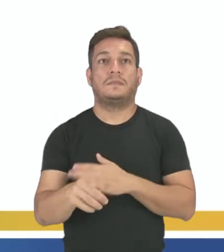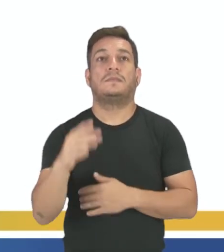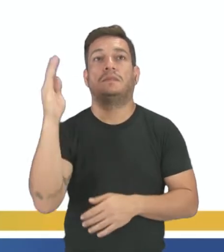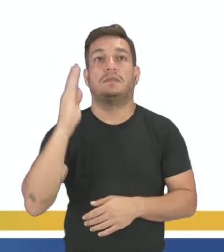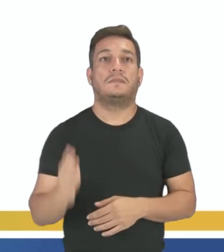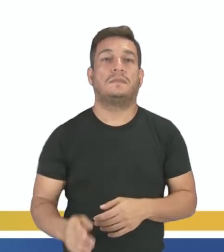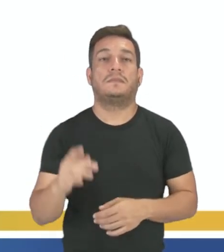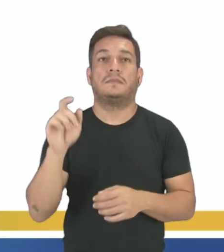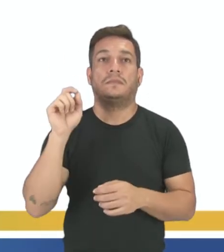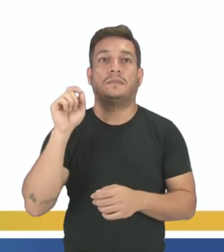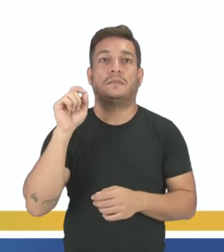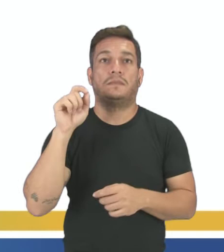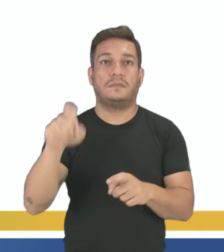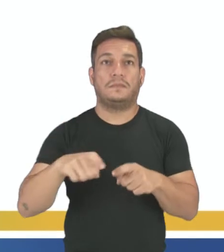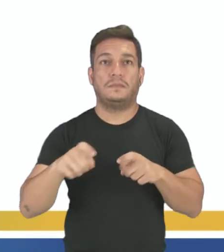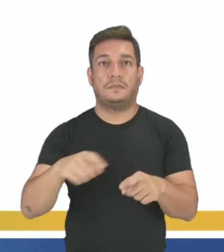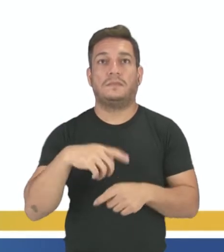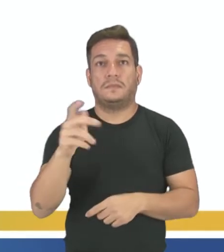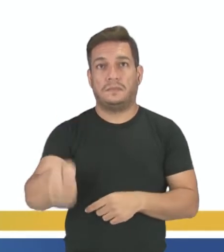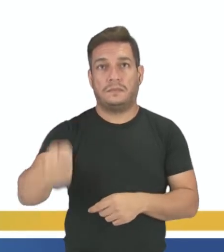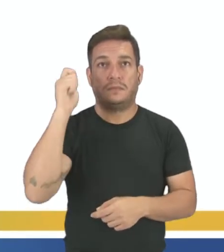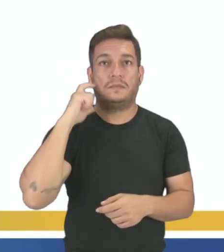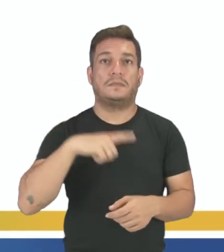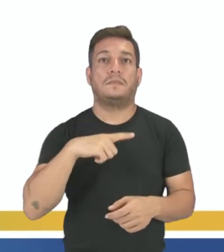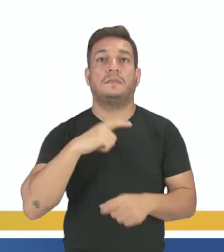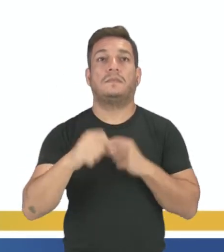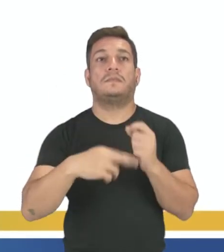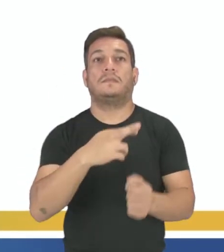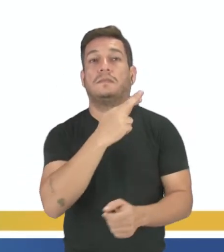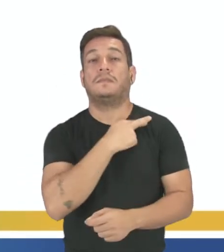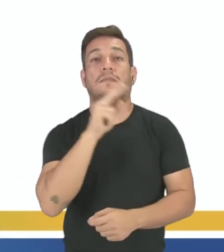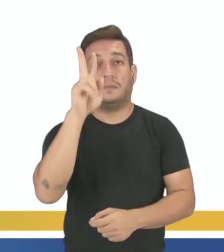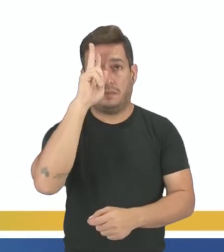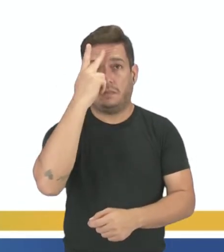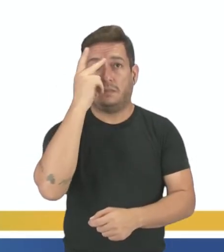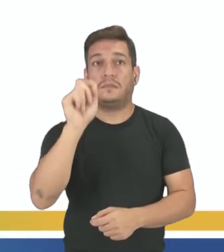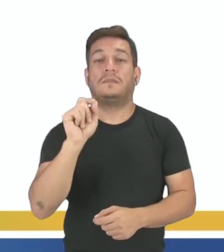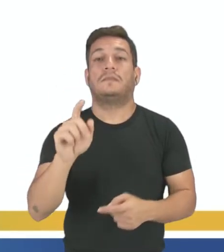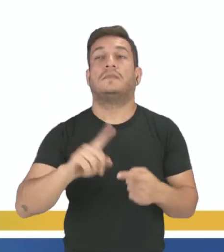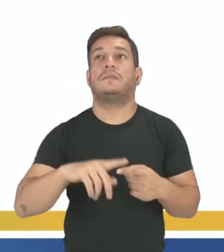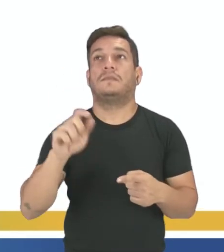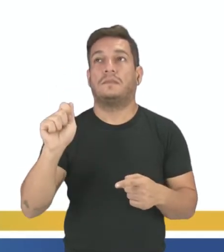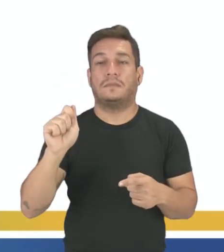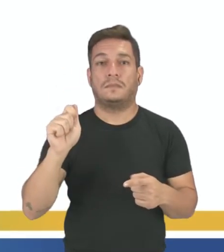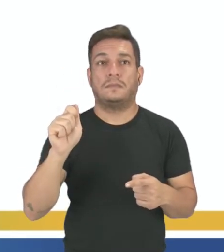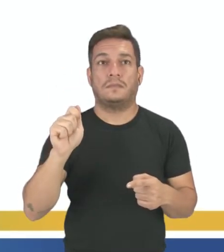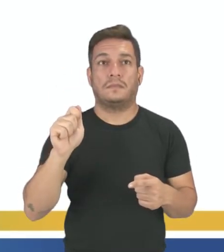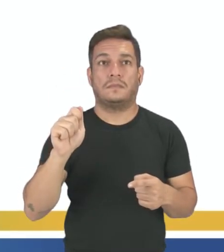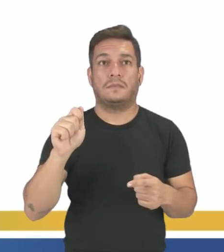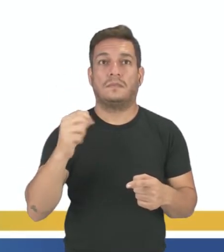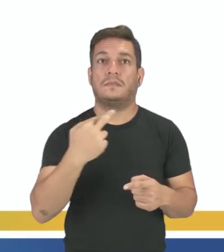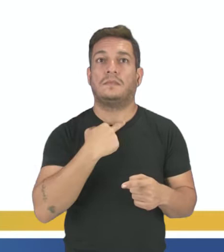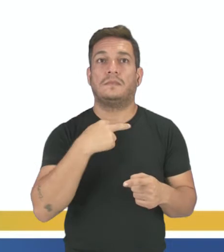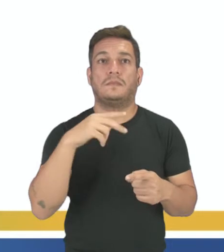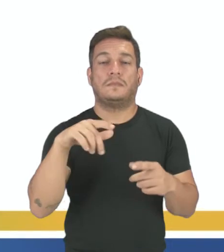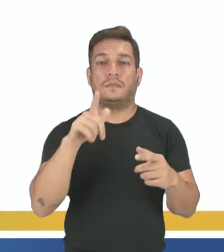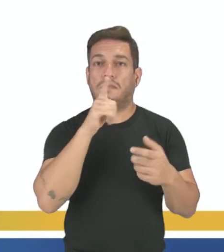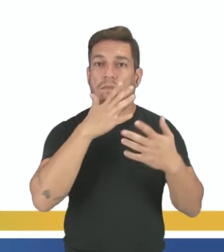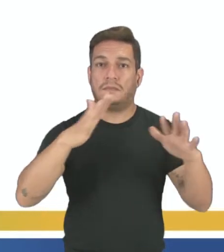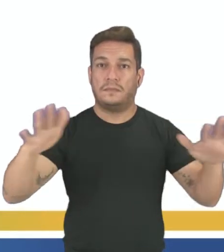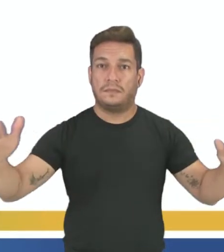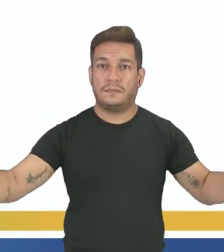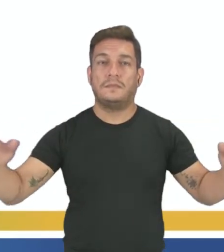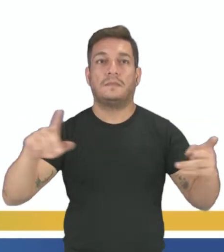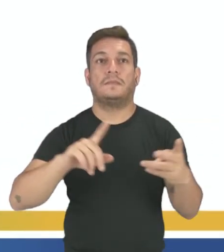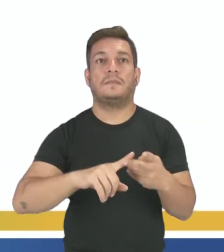questão. No Brasil colônia, a pecuária teve um papel decisivo na questão A, ocupação das